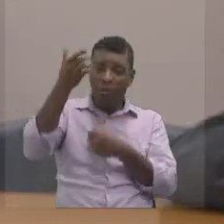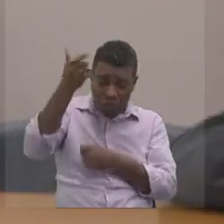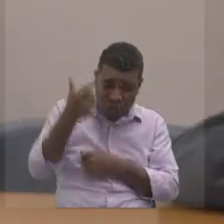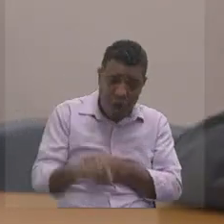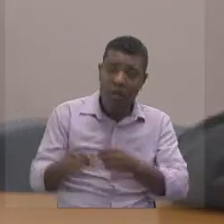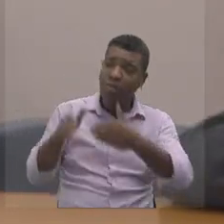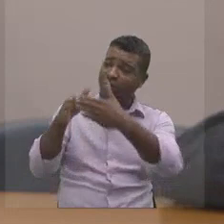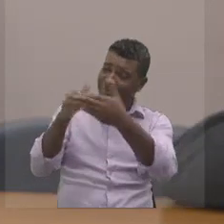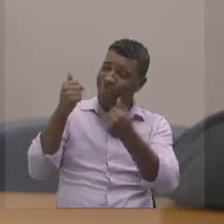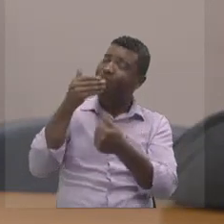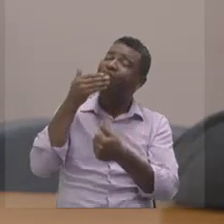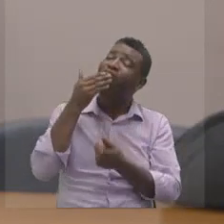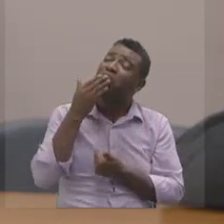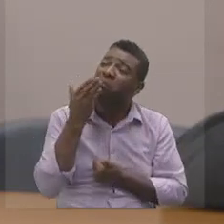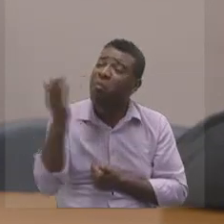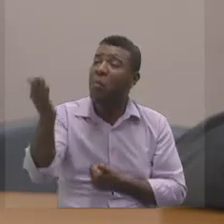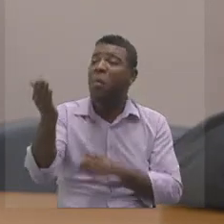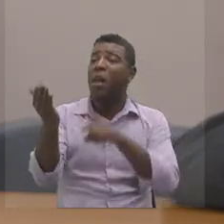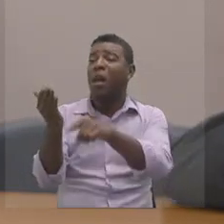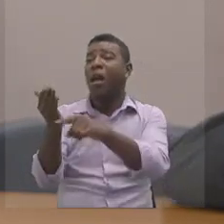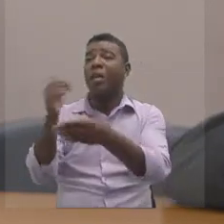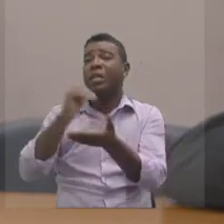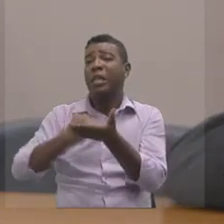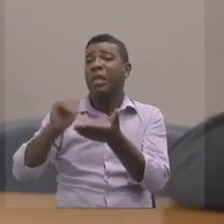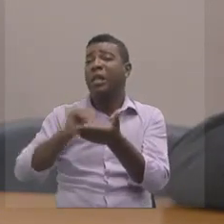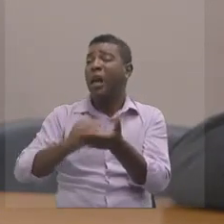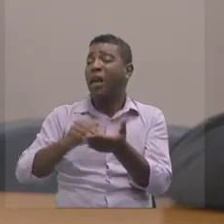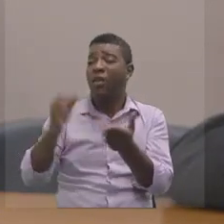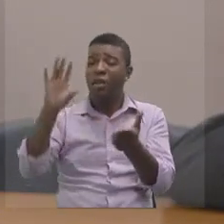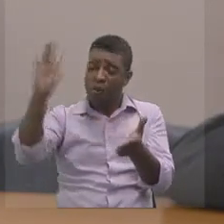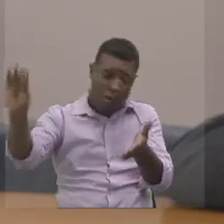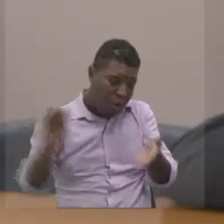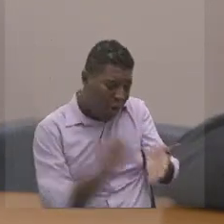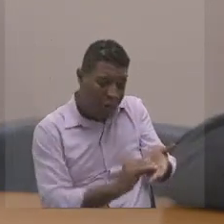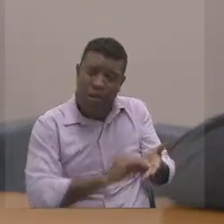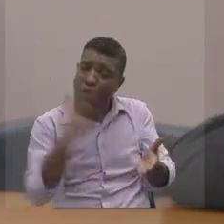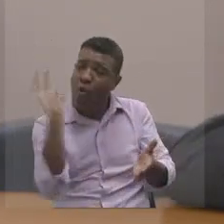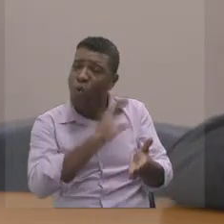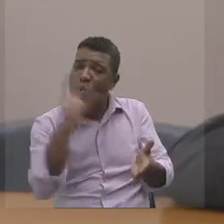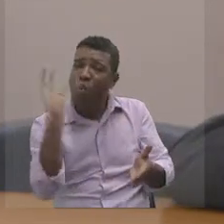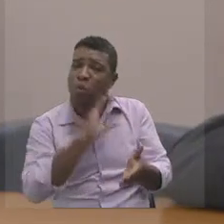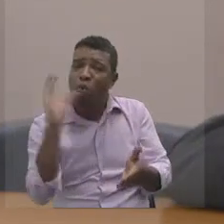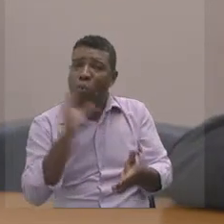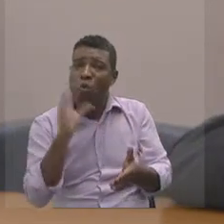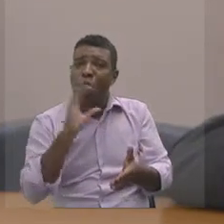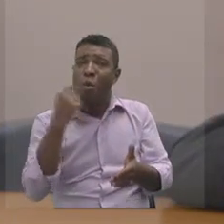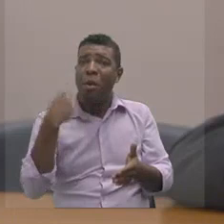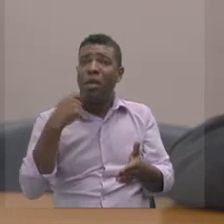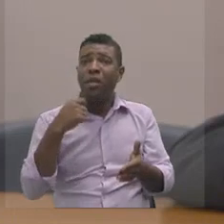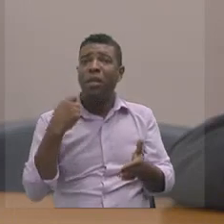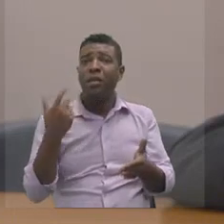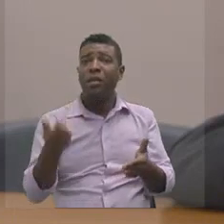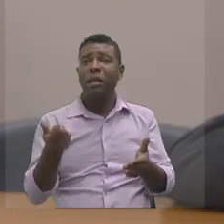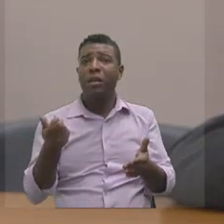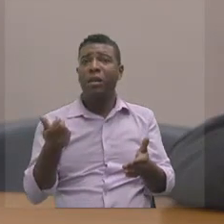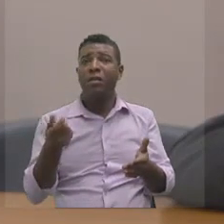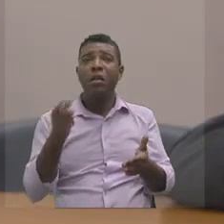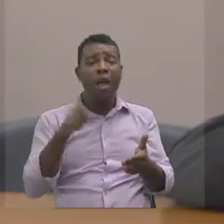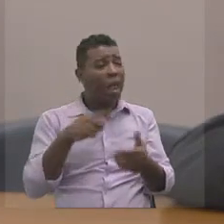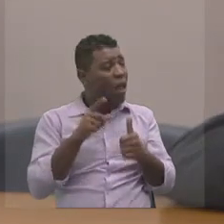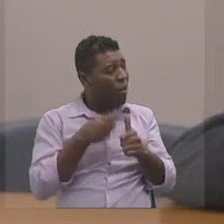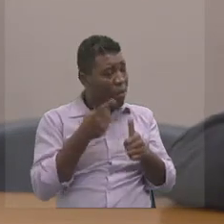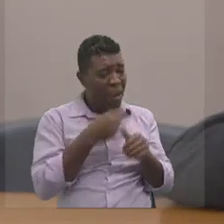secretário que inclua urgentemente mesmo que as previsões da primeira do primeiro trecho